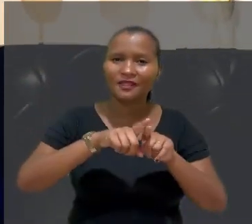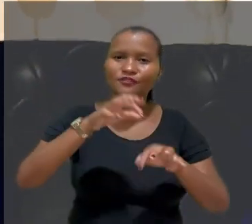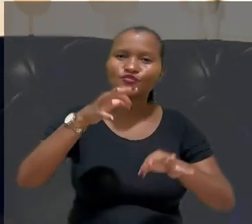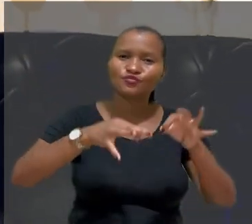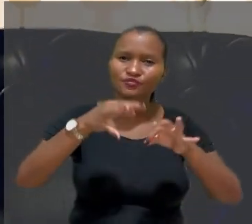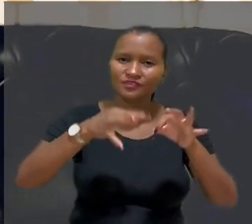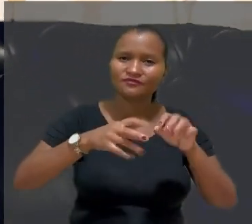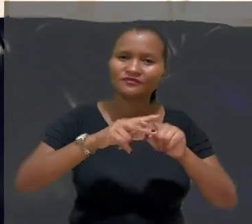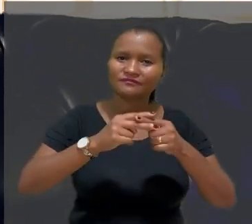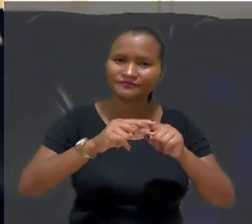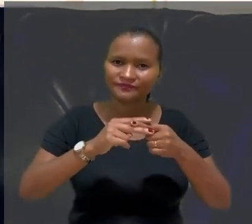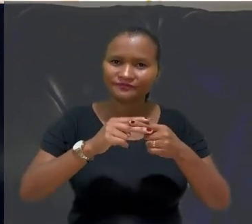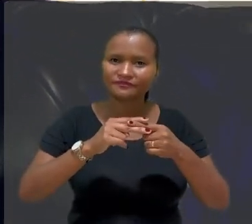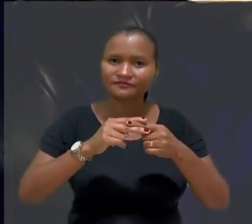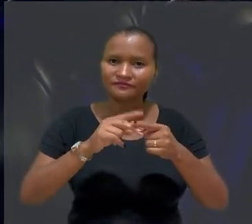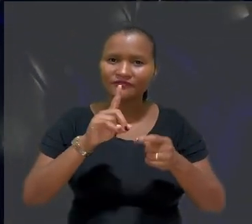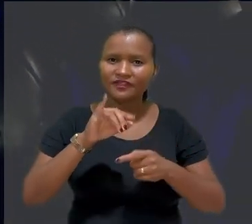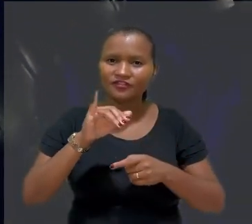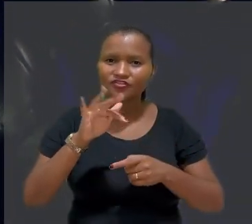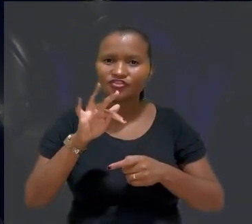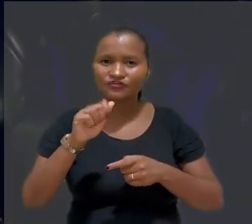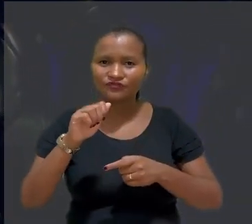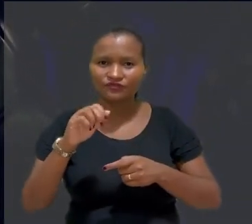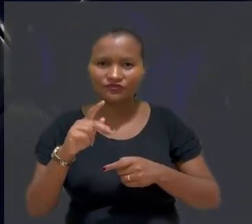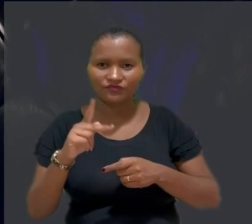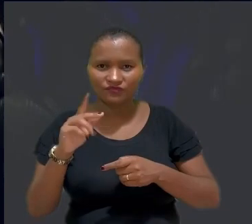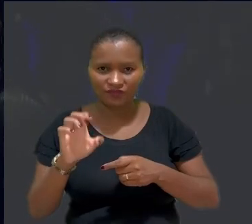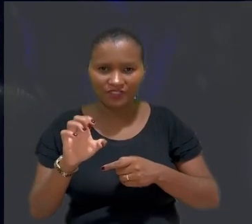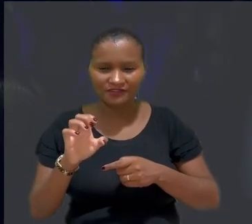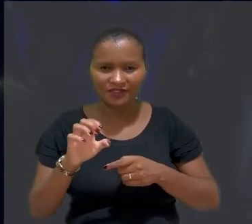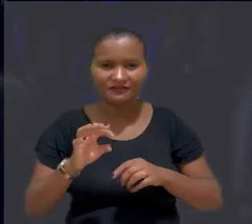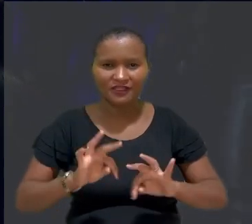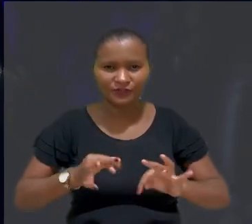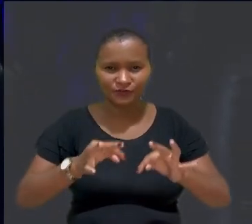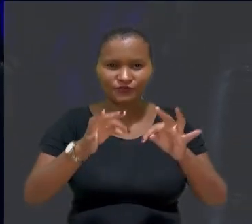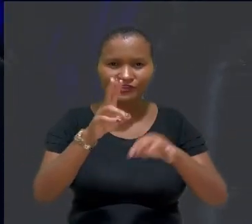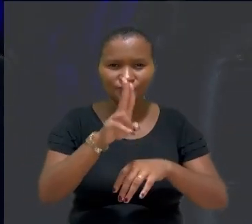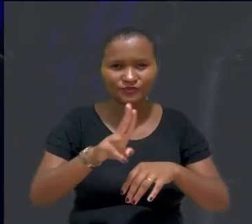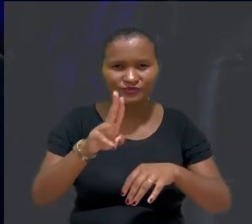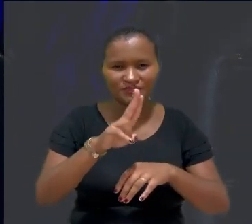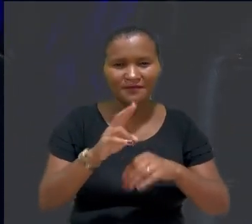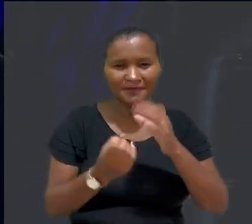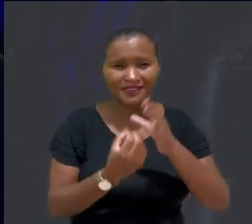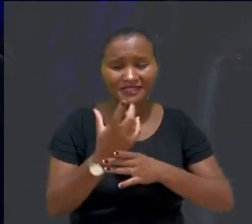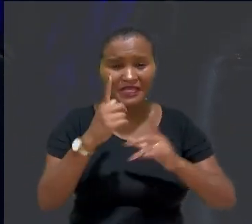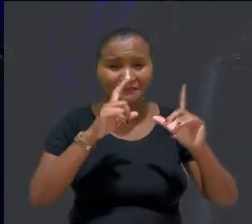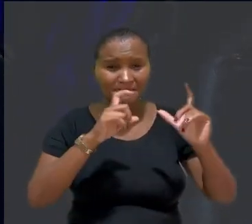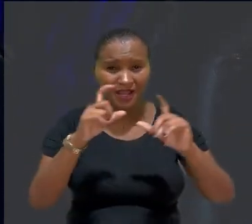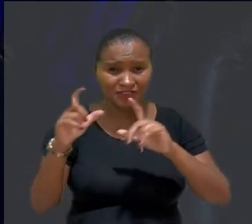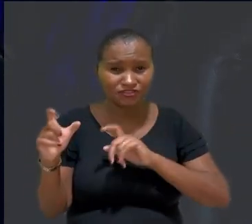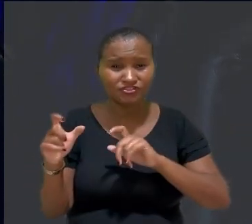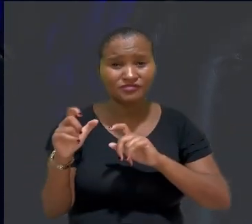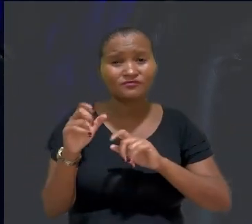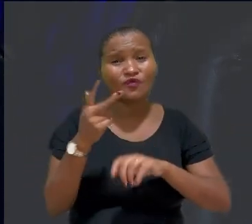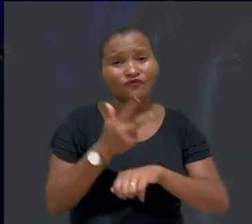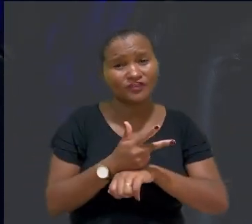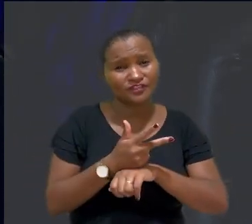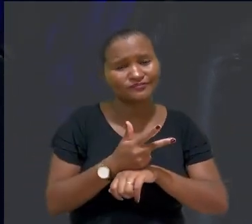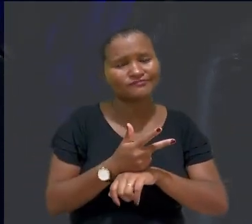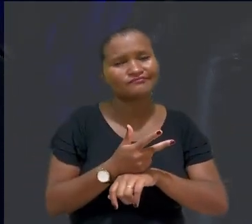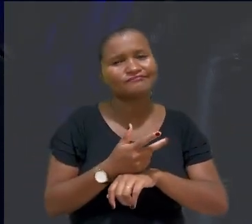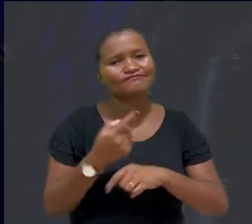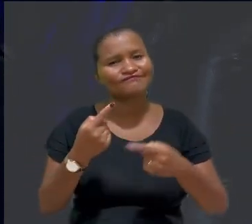e jurídicos dessas ferramentas. A chamada deepfake, tecnologia usada para a criação de imagens ou vídeos,